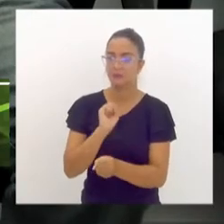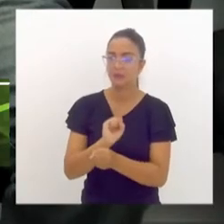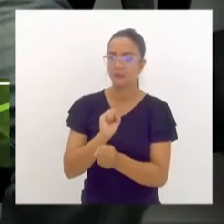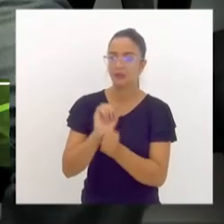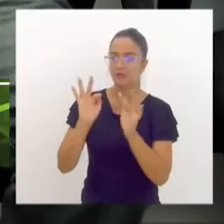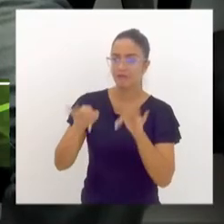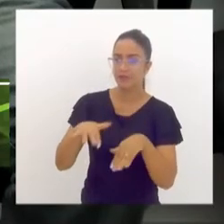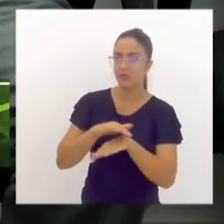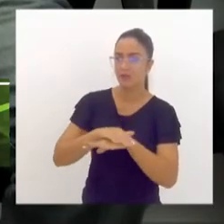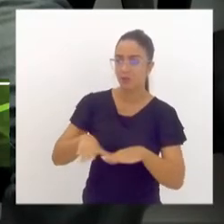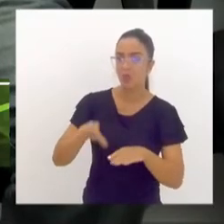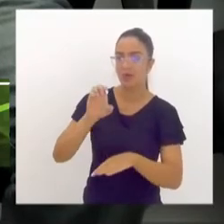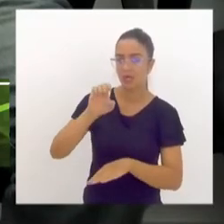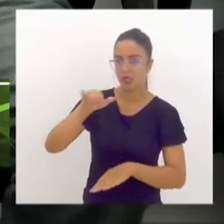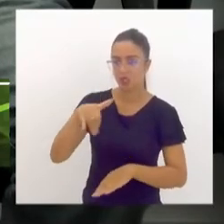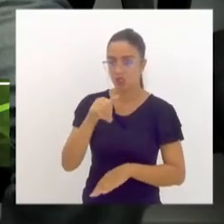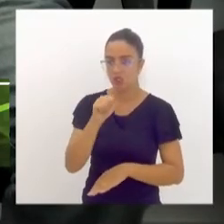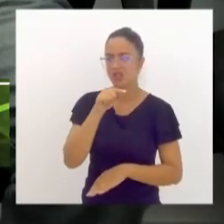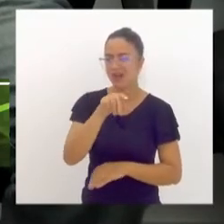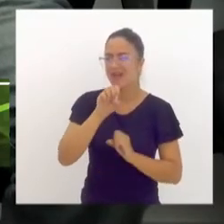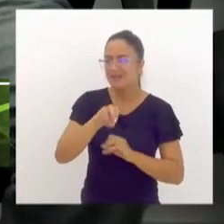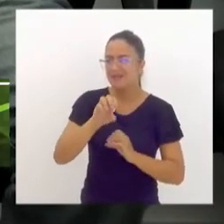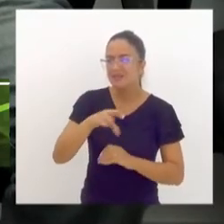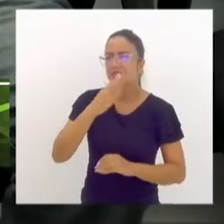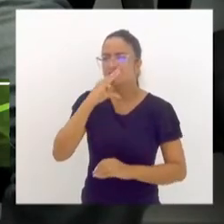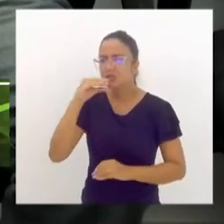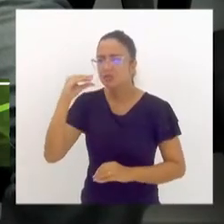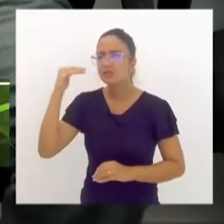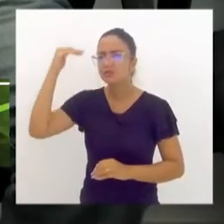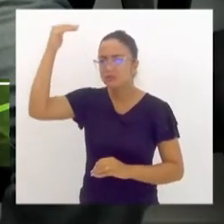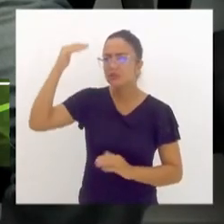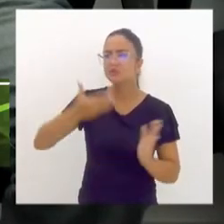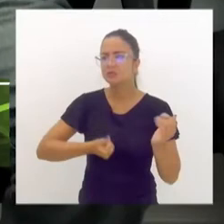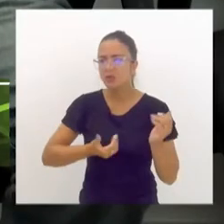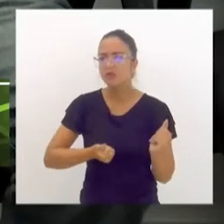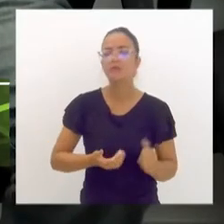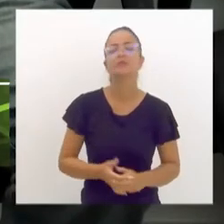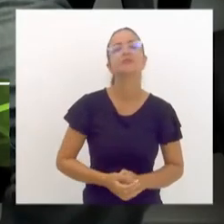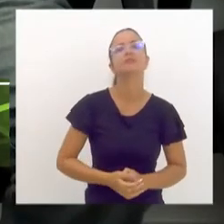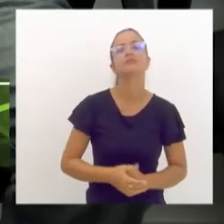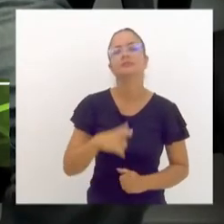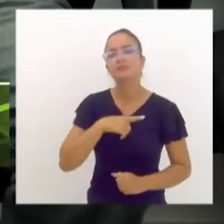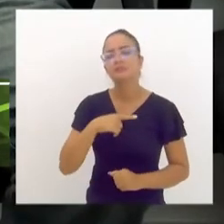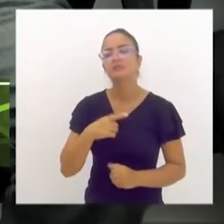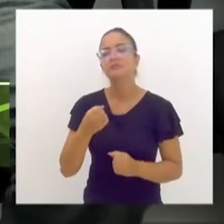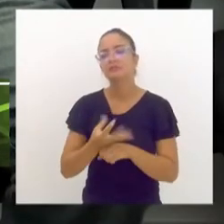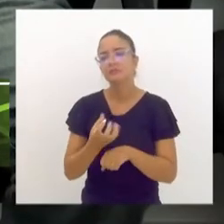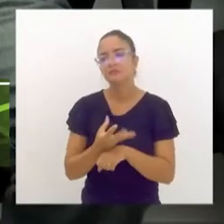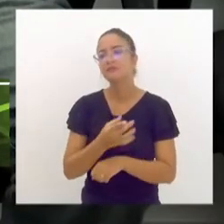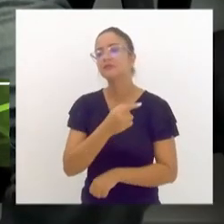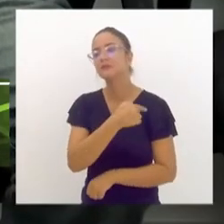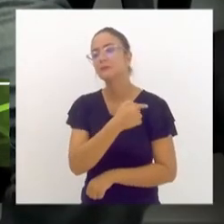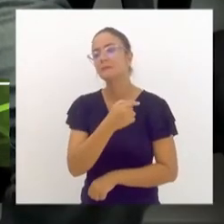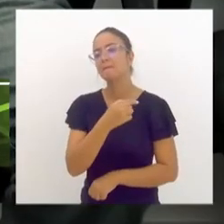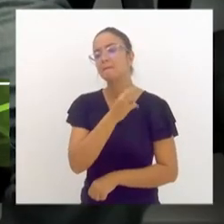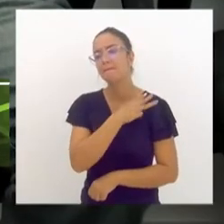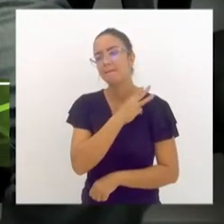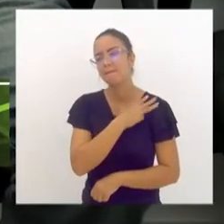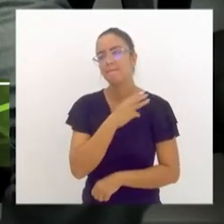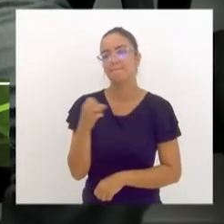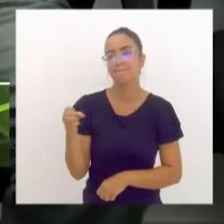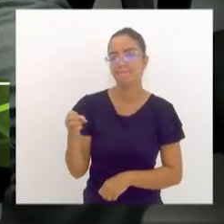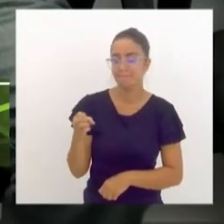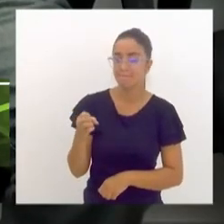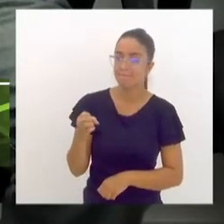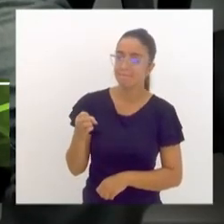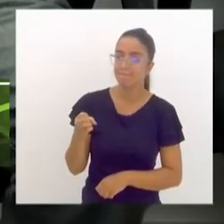ensino EJA, e eu tenho a oferta de ensino médio regular e nova educação de jovens e adultos,